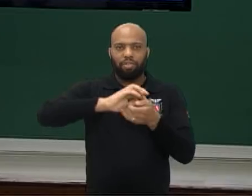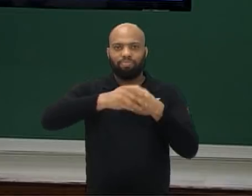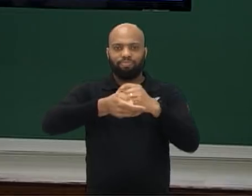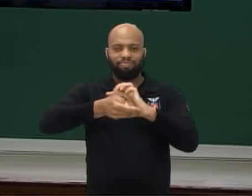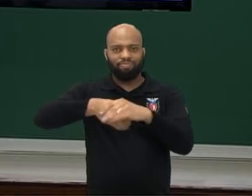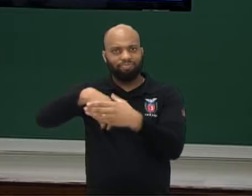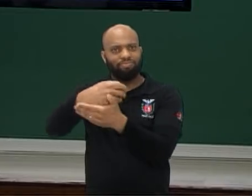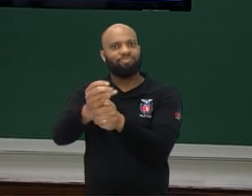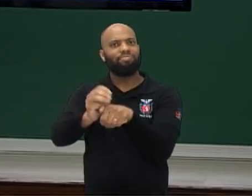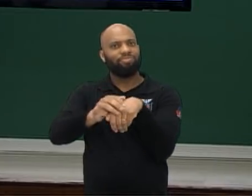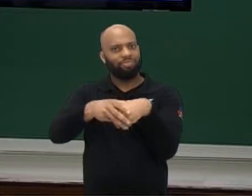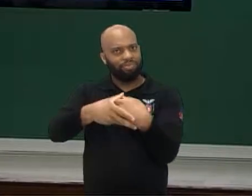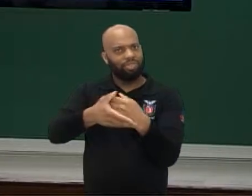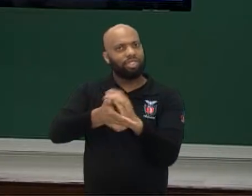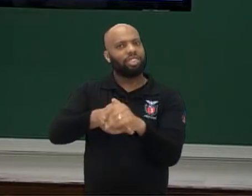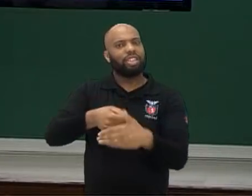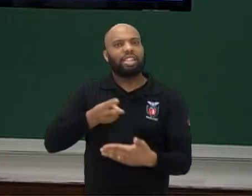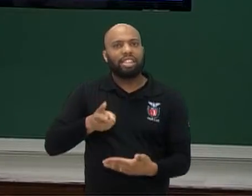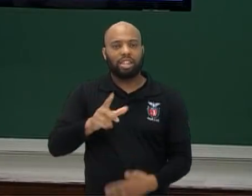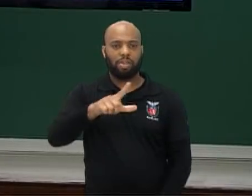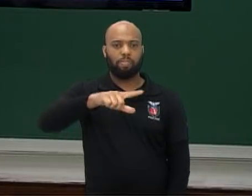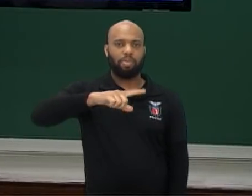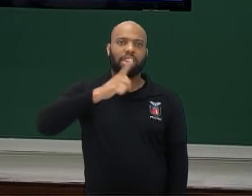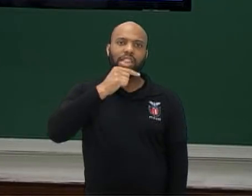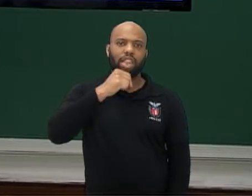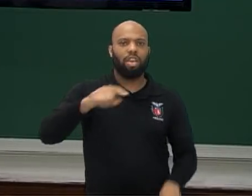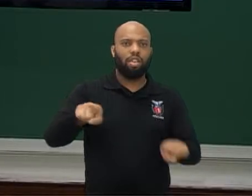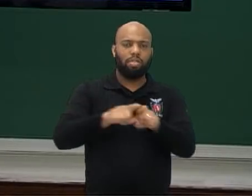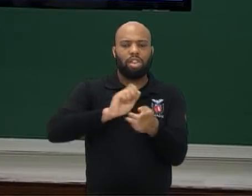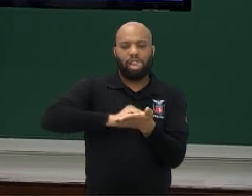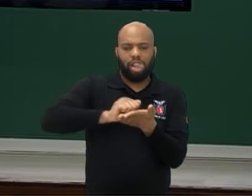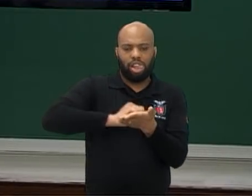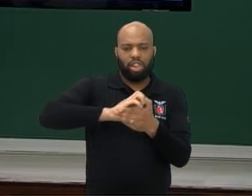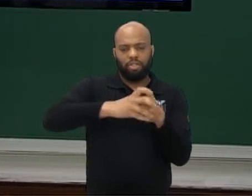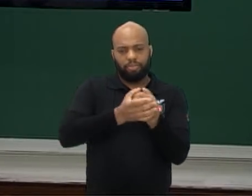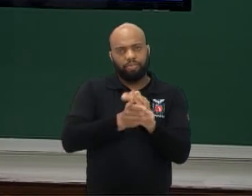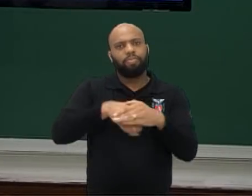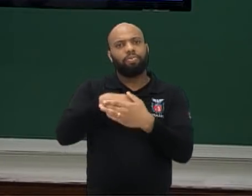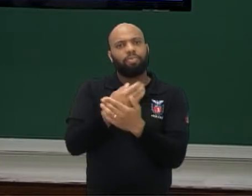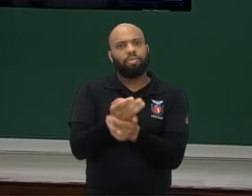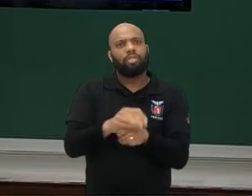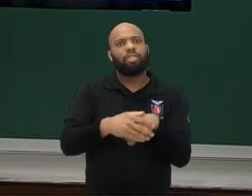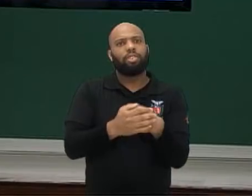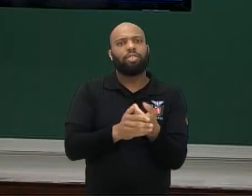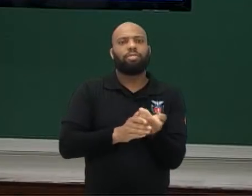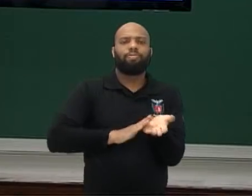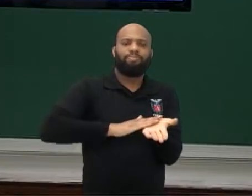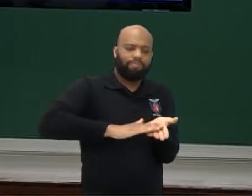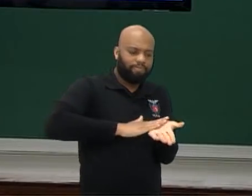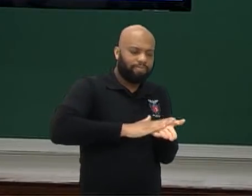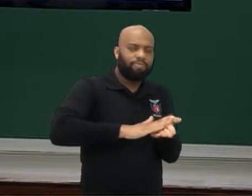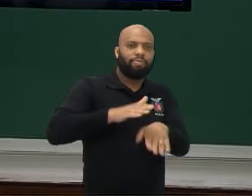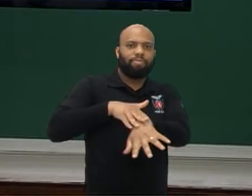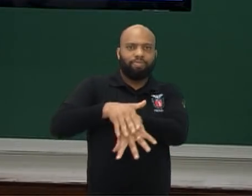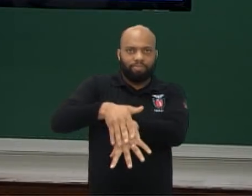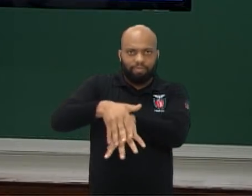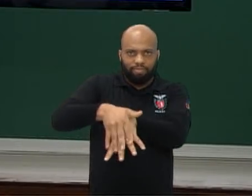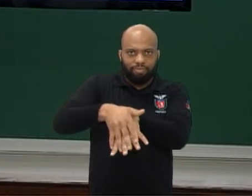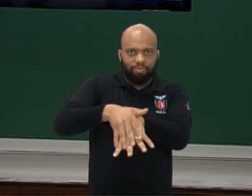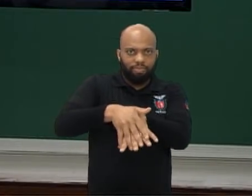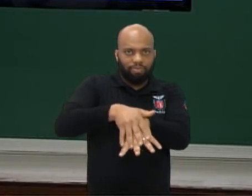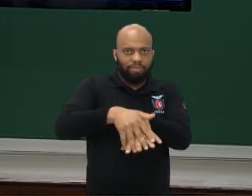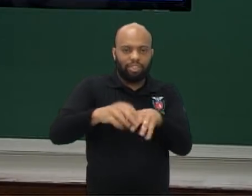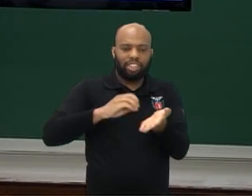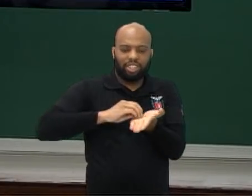pessoal? Lavar sempre as mãos com água e sabão. Lavar bonitinho, palma da mão, costas da mão,